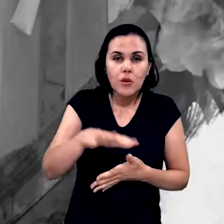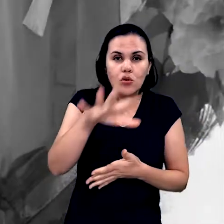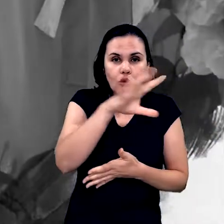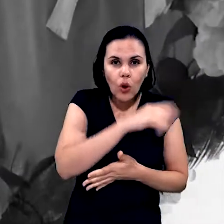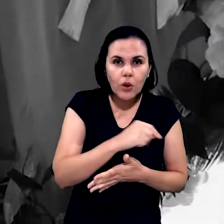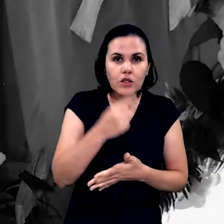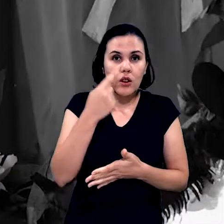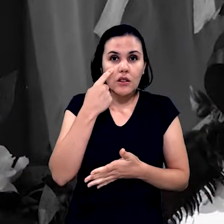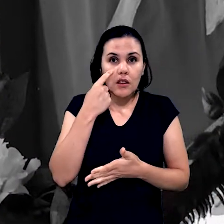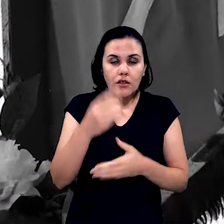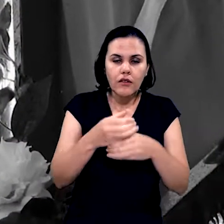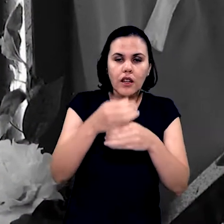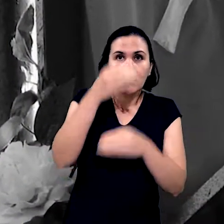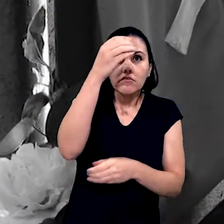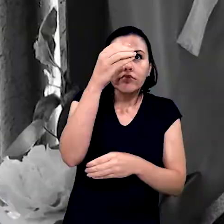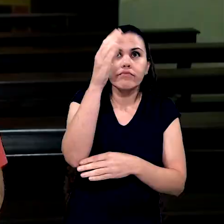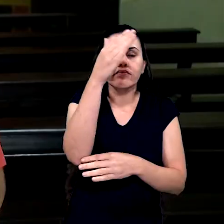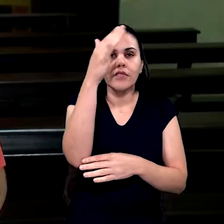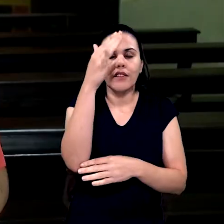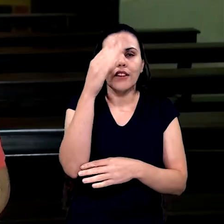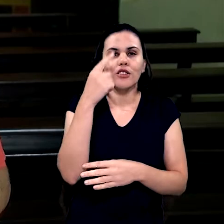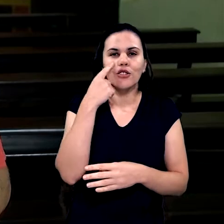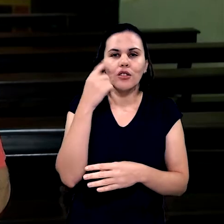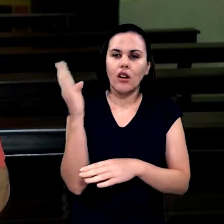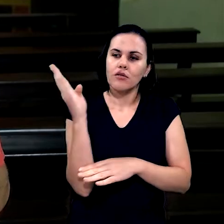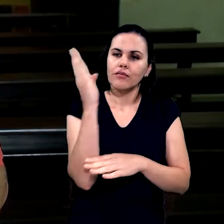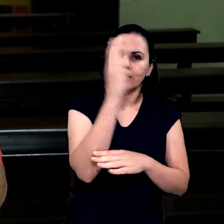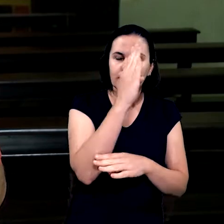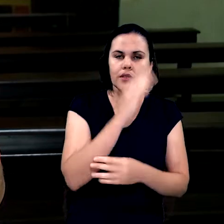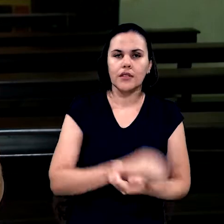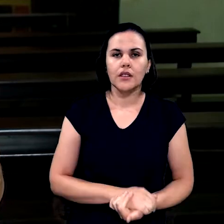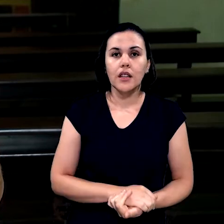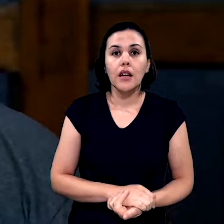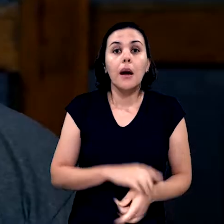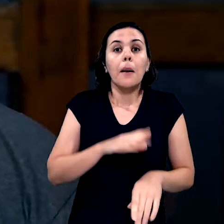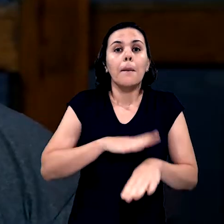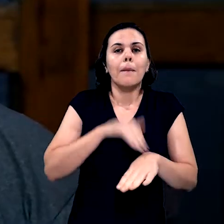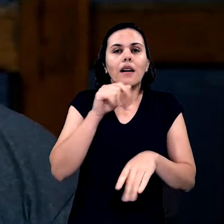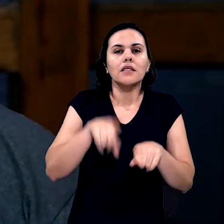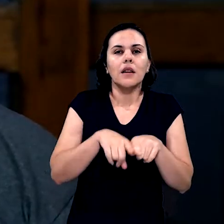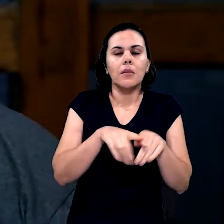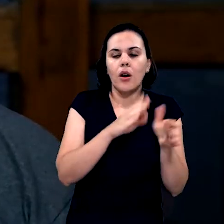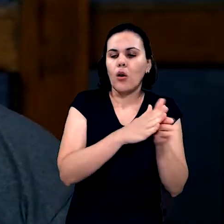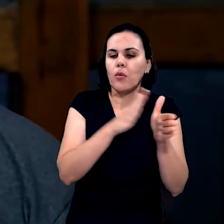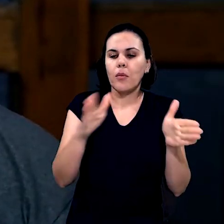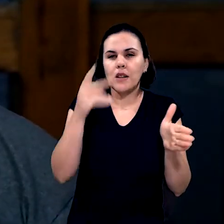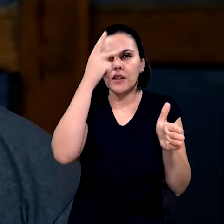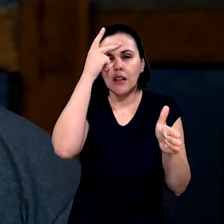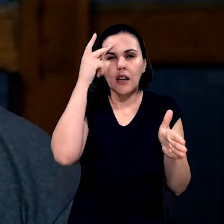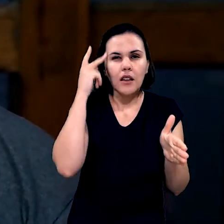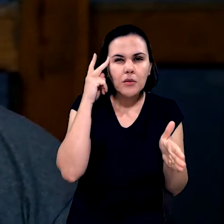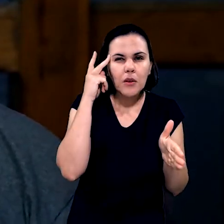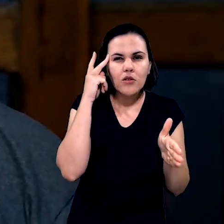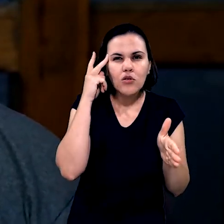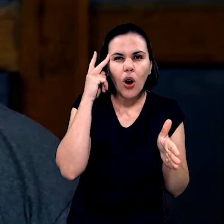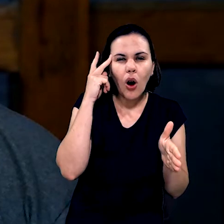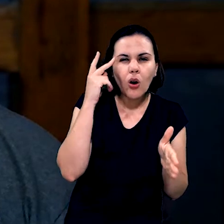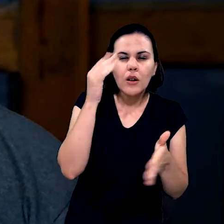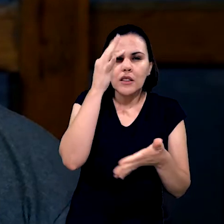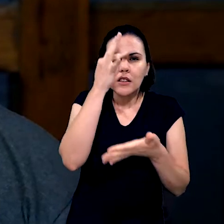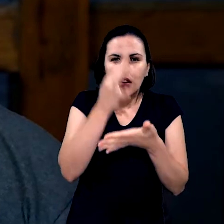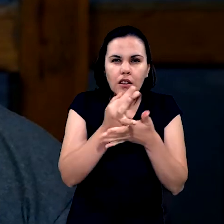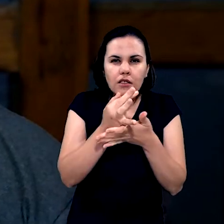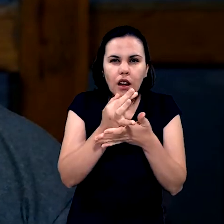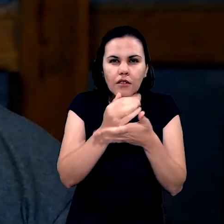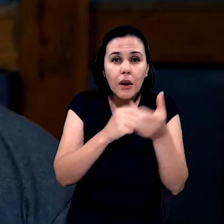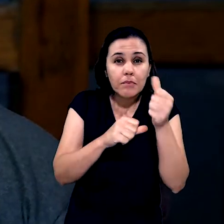as pessoas demonstram diante do mastro no momento da erguida na festa do Divino. Mas é um momento de renovação da fé. Ali quando